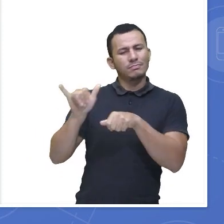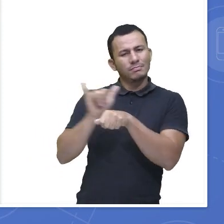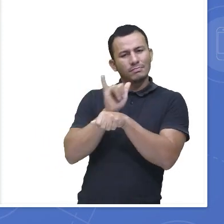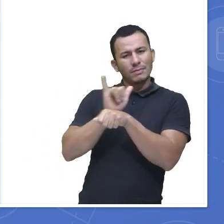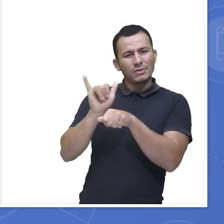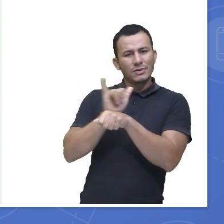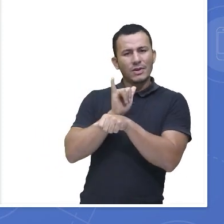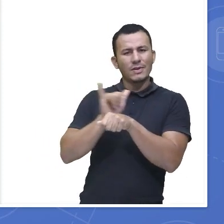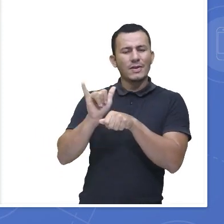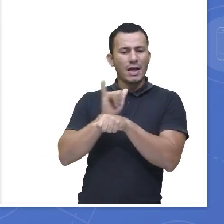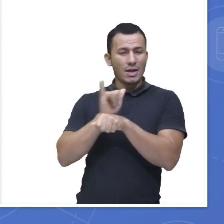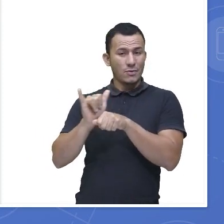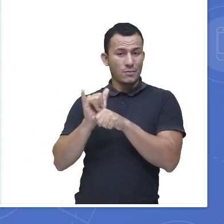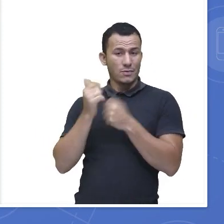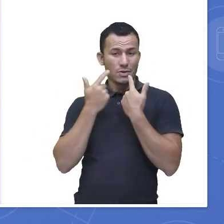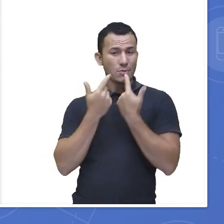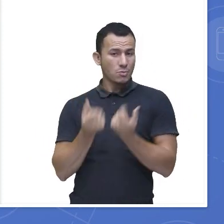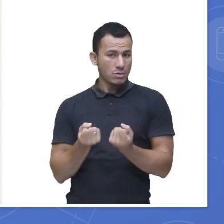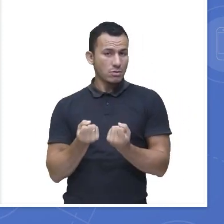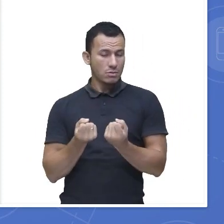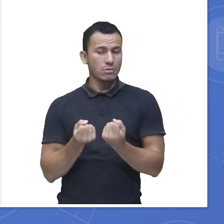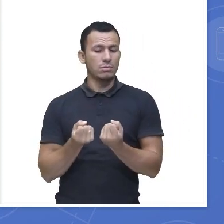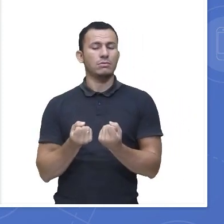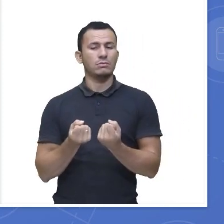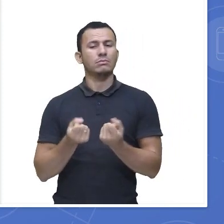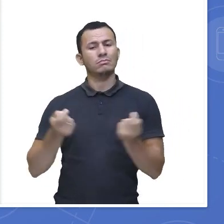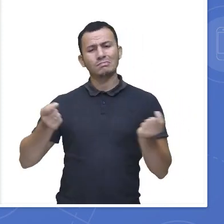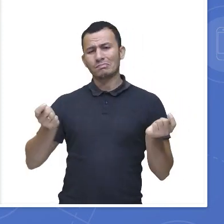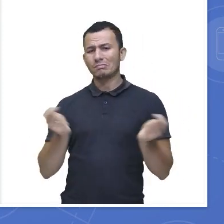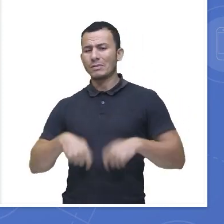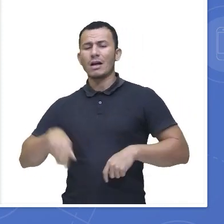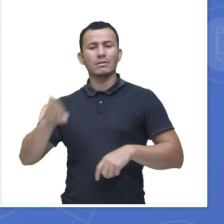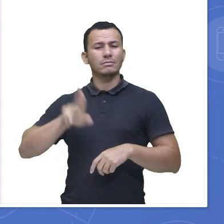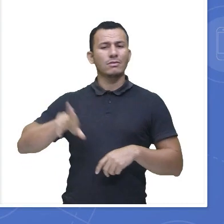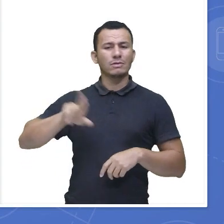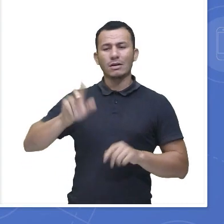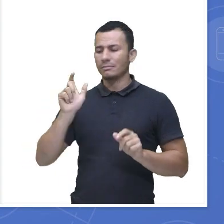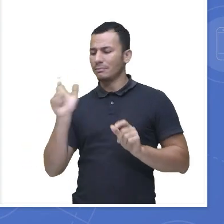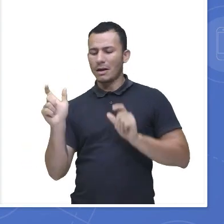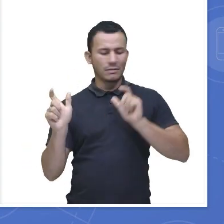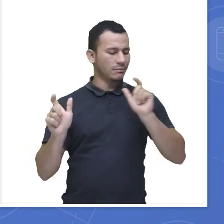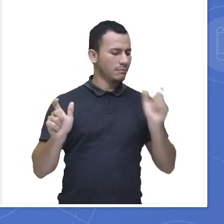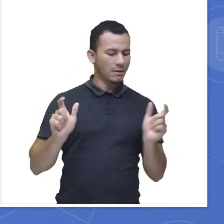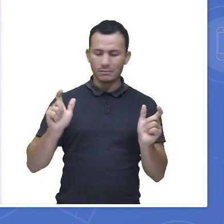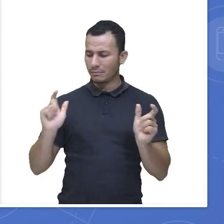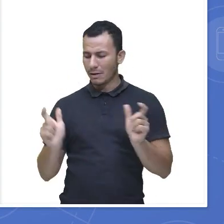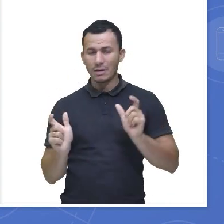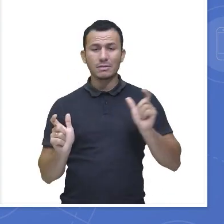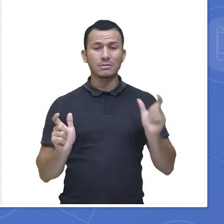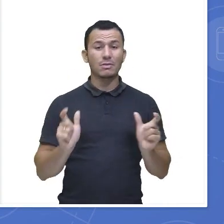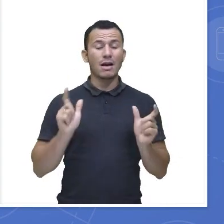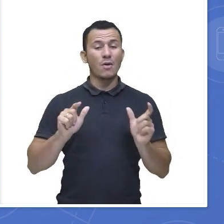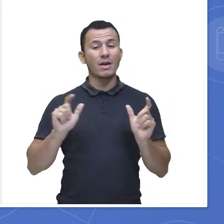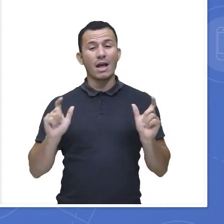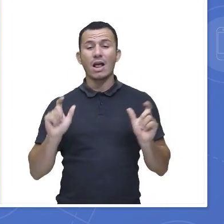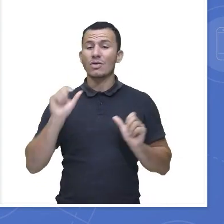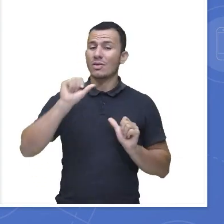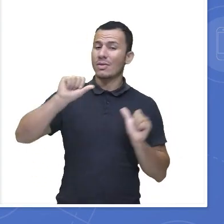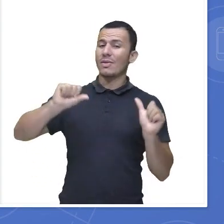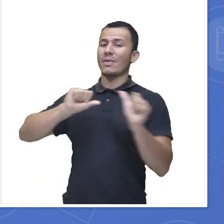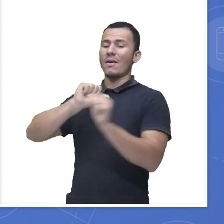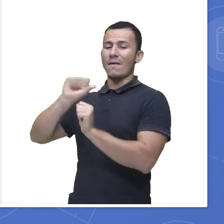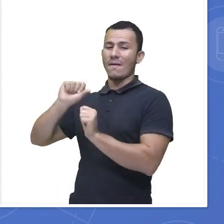um recurso linguístico pelo qual se faz uso de palavras que são o contrário